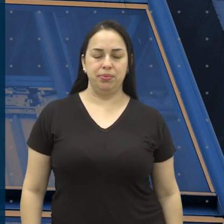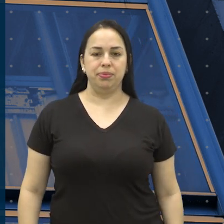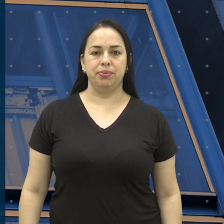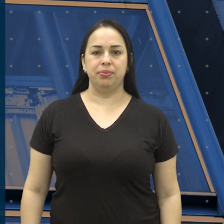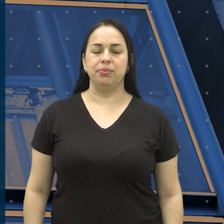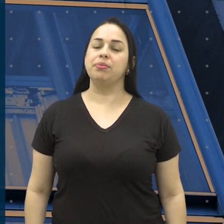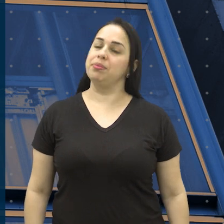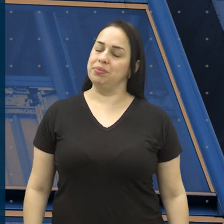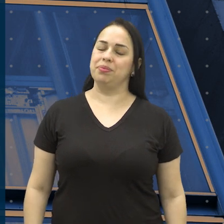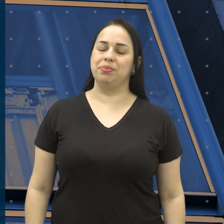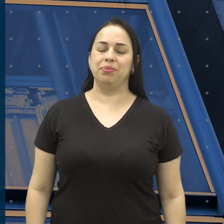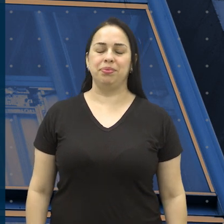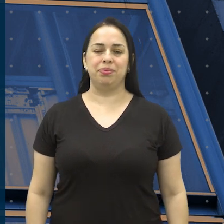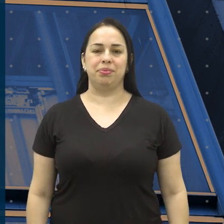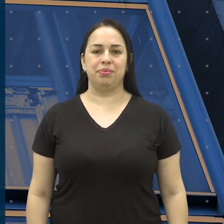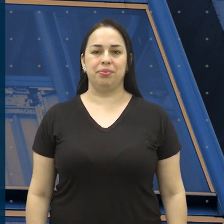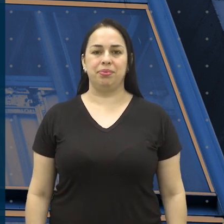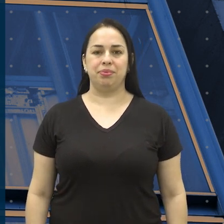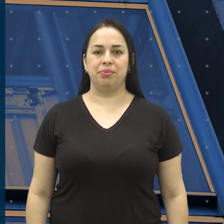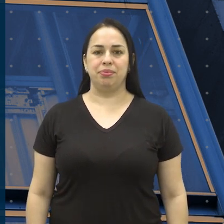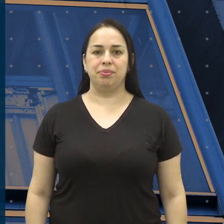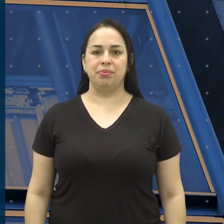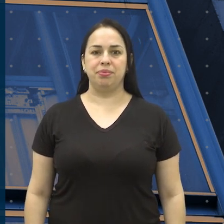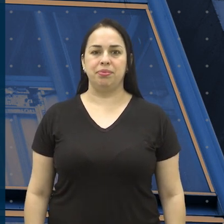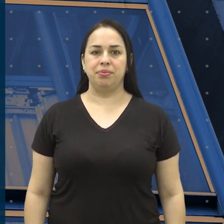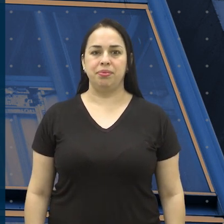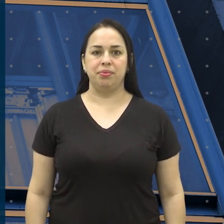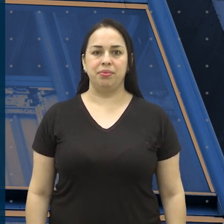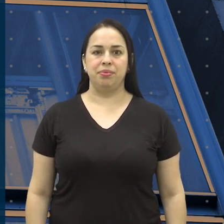Pena, número 175, no centro.